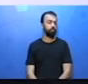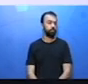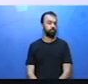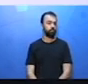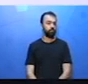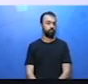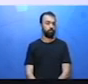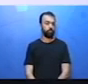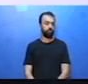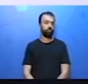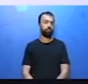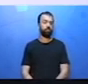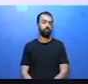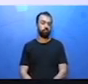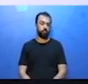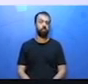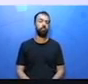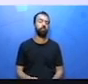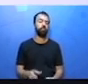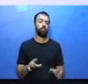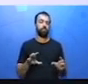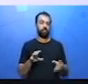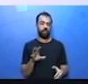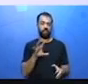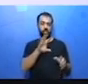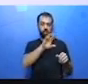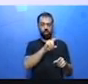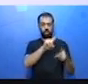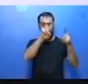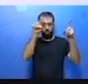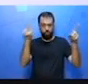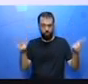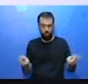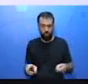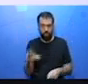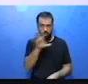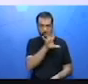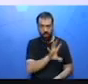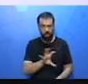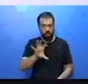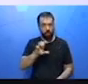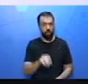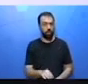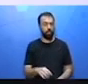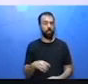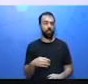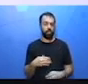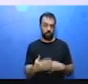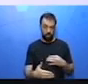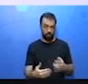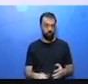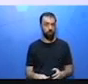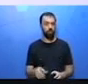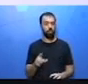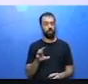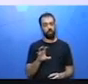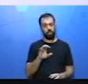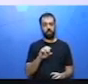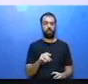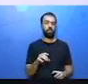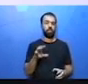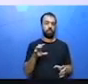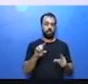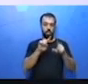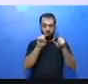Então, primeiro eu vou calcular a área do círculo maior, depois calcular a área do círculo menor e